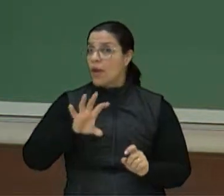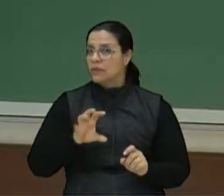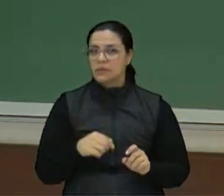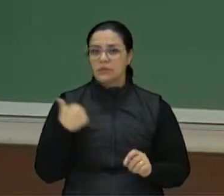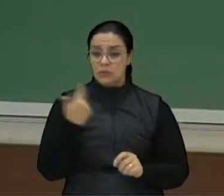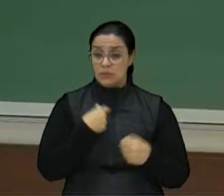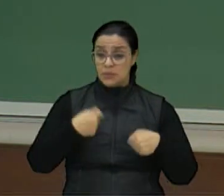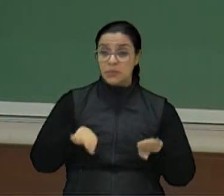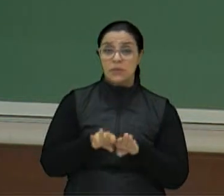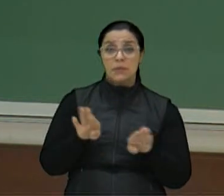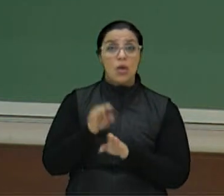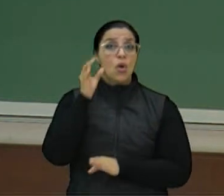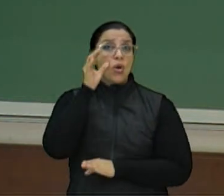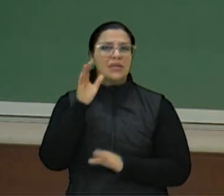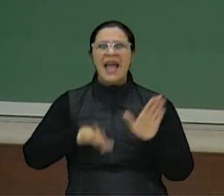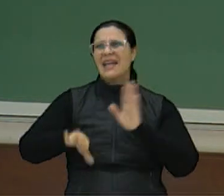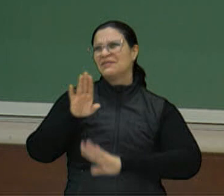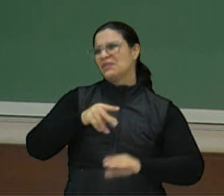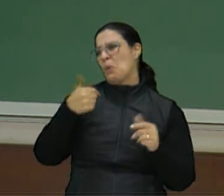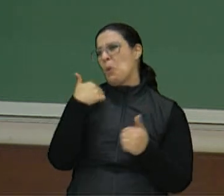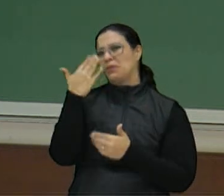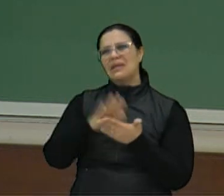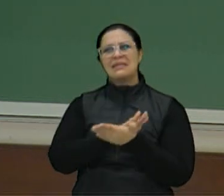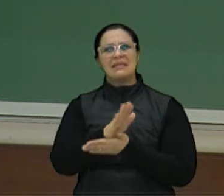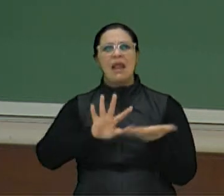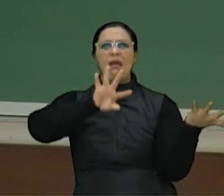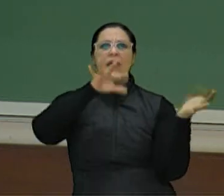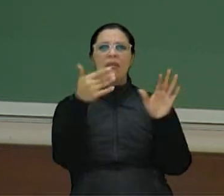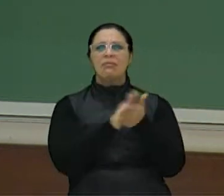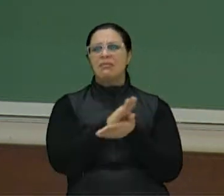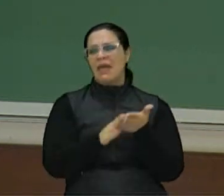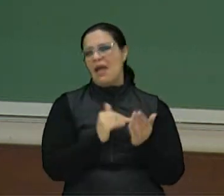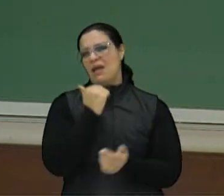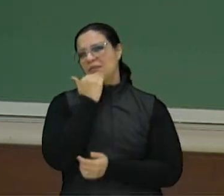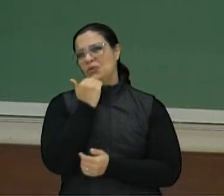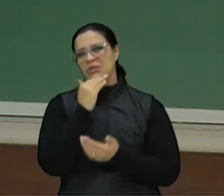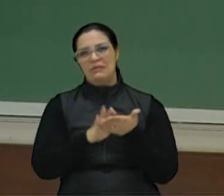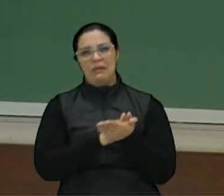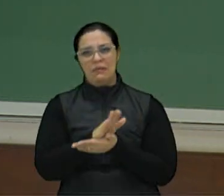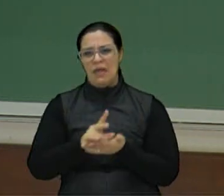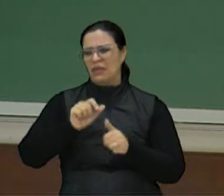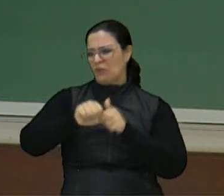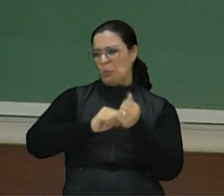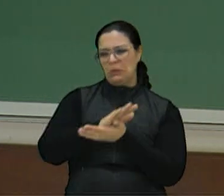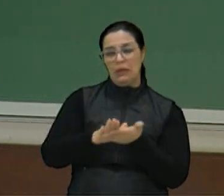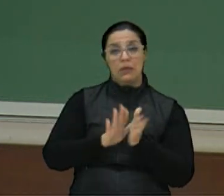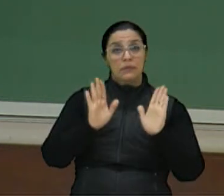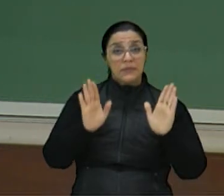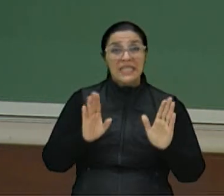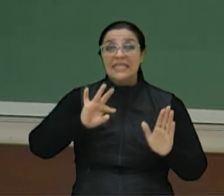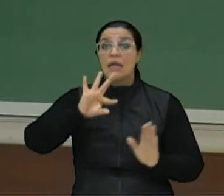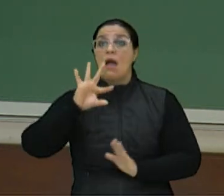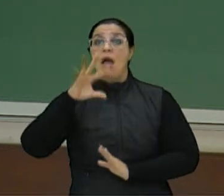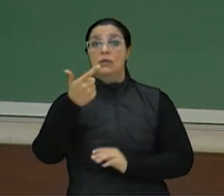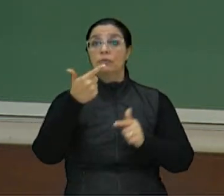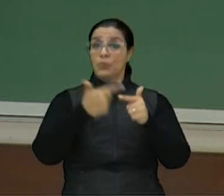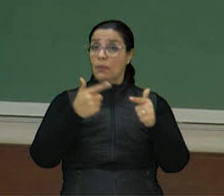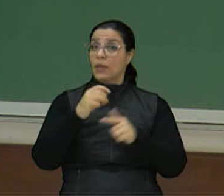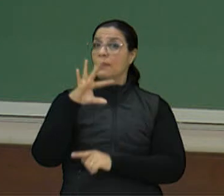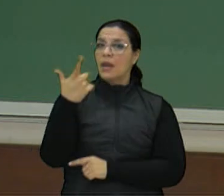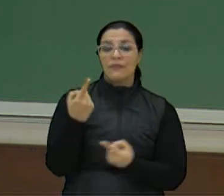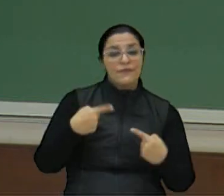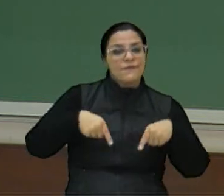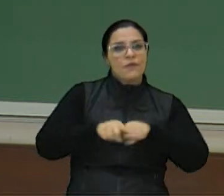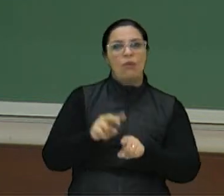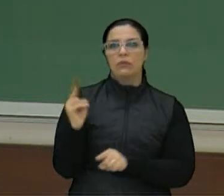nenhum. Talvez não aconteça mudança climática. Se acontecer, não tem volta. Por isso,